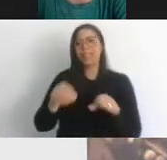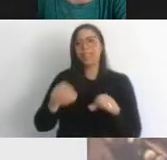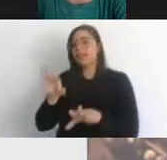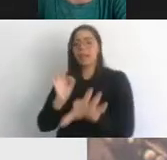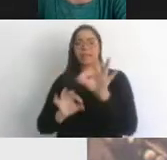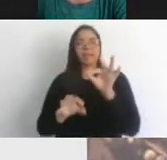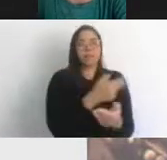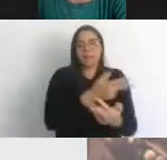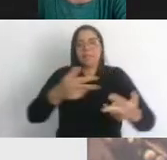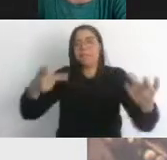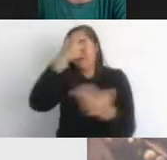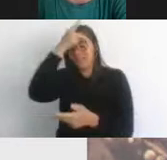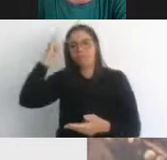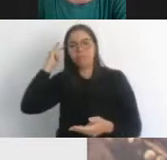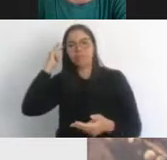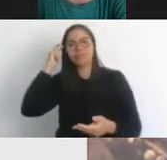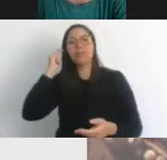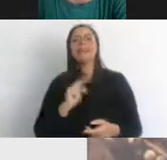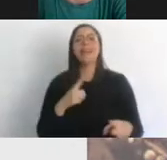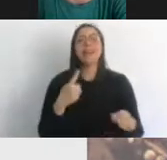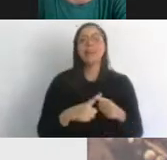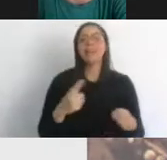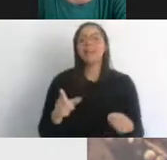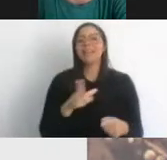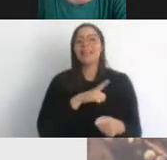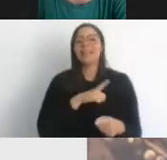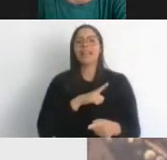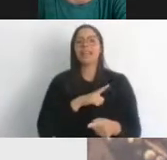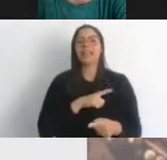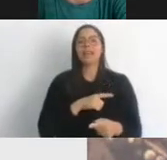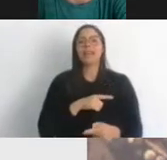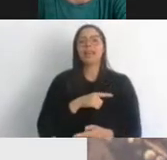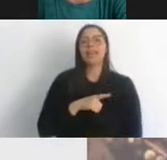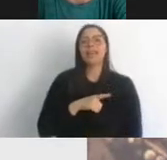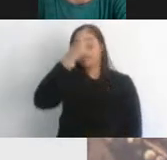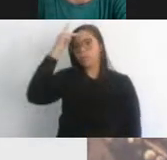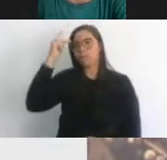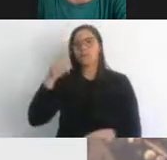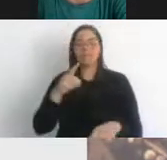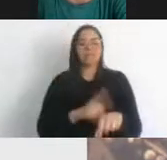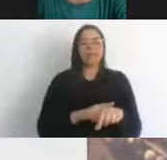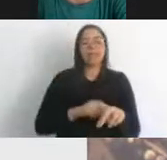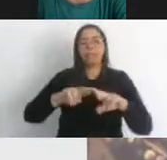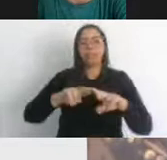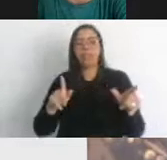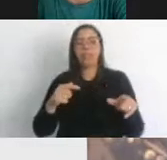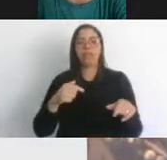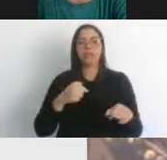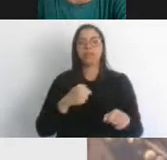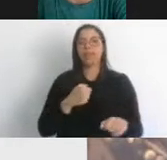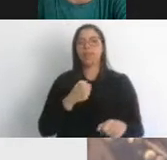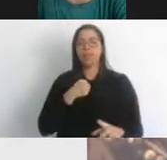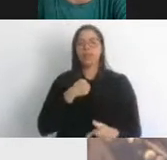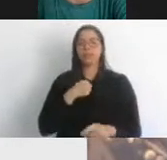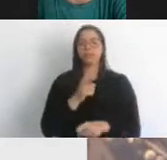lugares diferentes tá aí você vai ter discípulos em momentos diferentes Ah eu eu sou a Platão